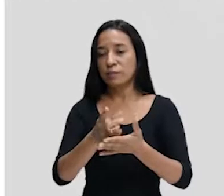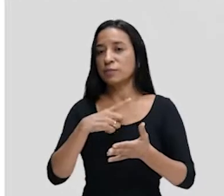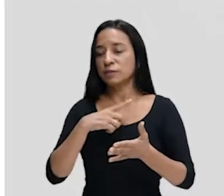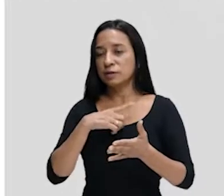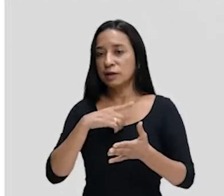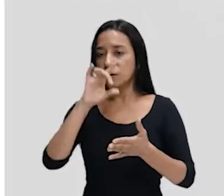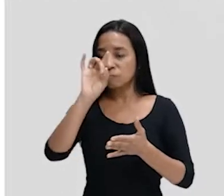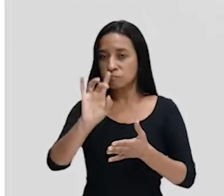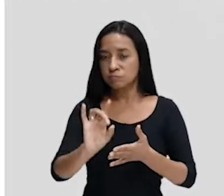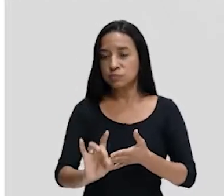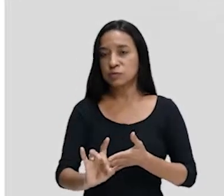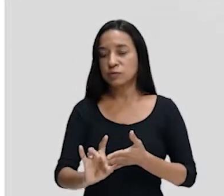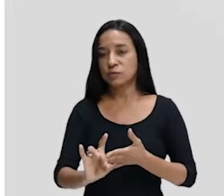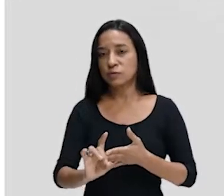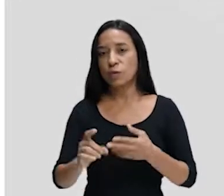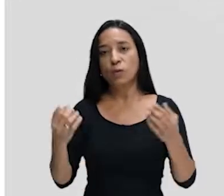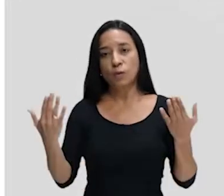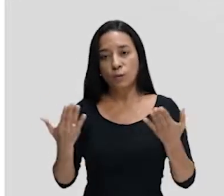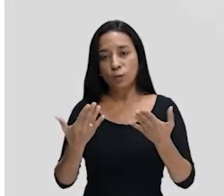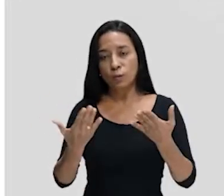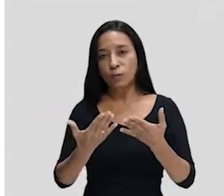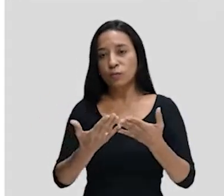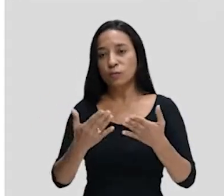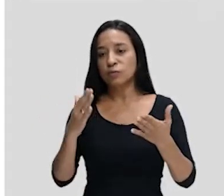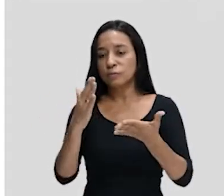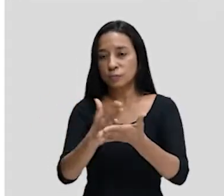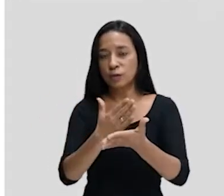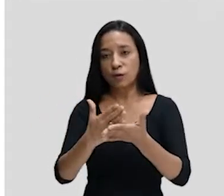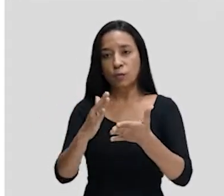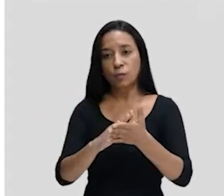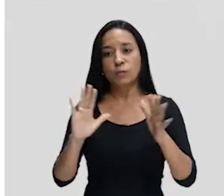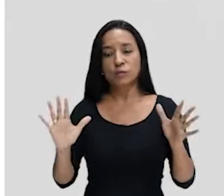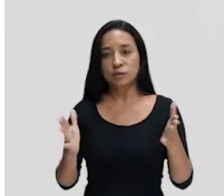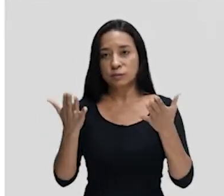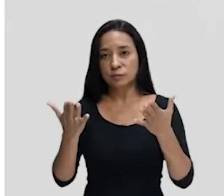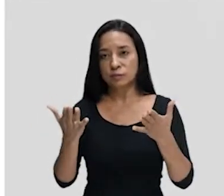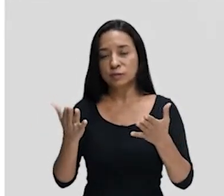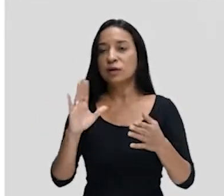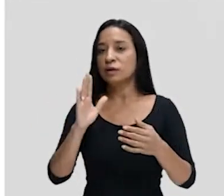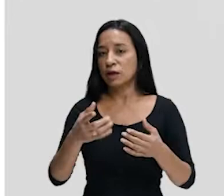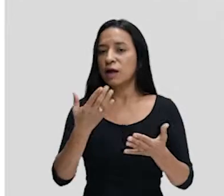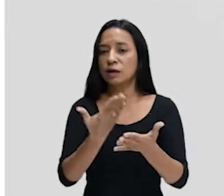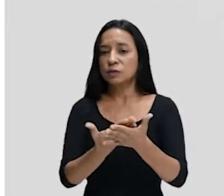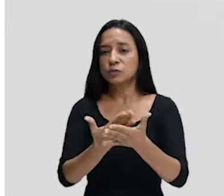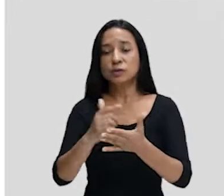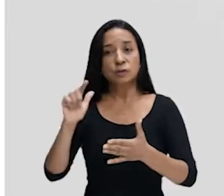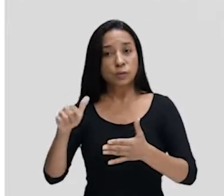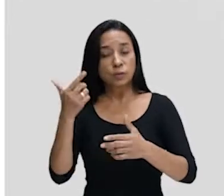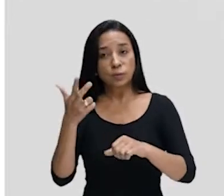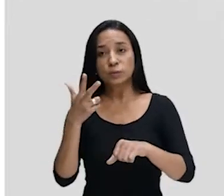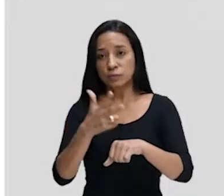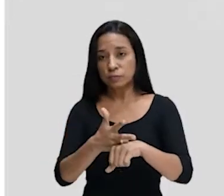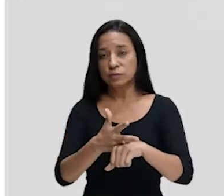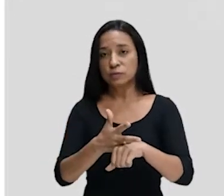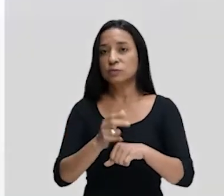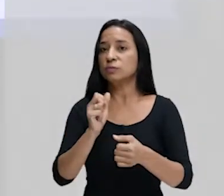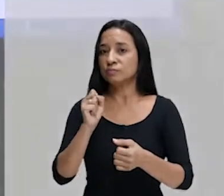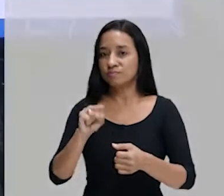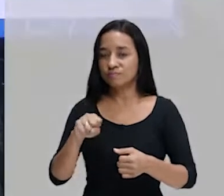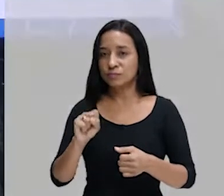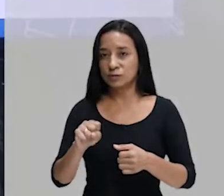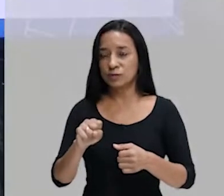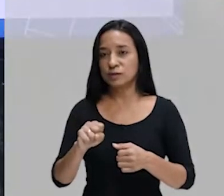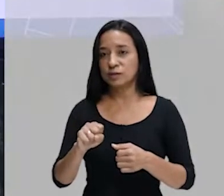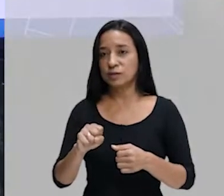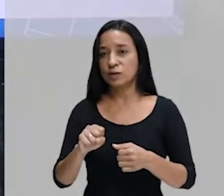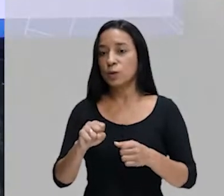específica. Hoje nós vamos falar de algumas celebrações. Professora, nós já vimos isso em outro vídeo. Sim, vimos aquelas que são